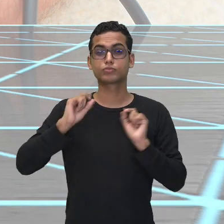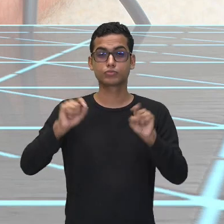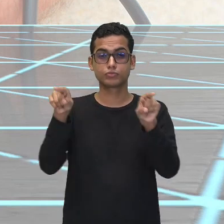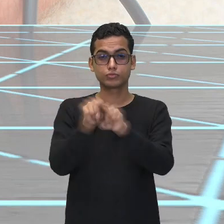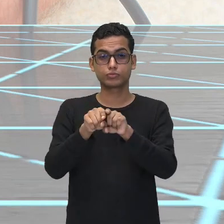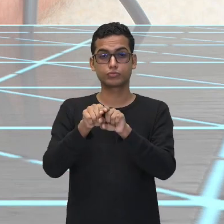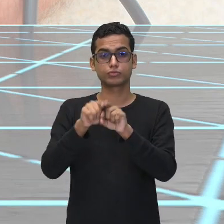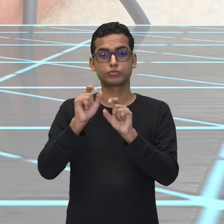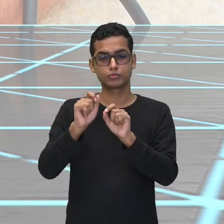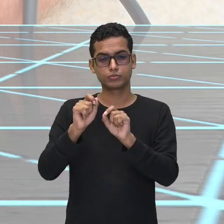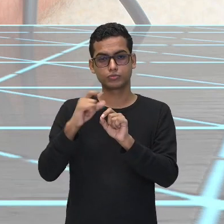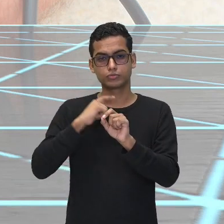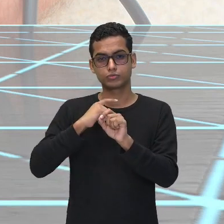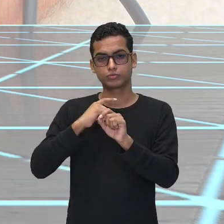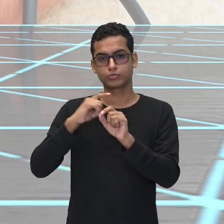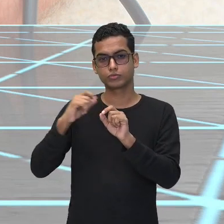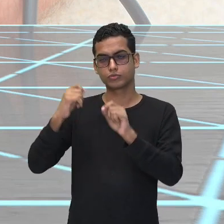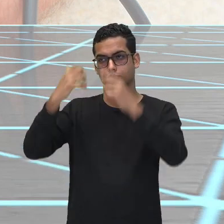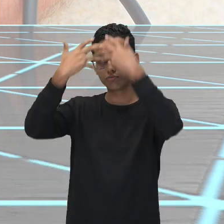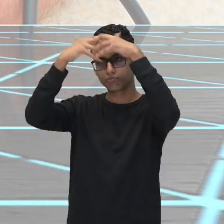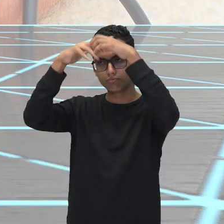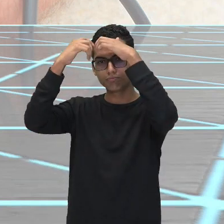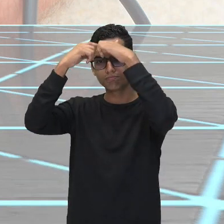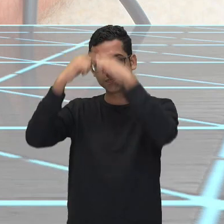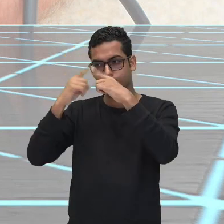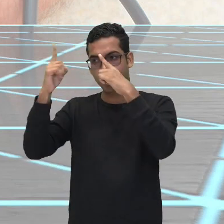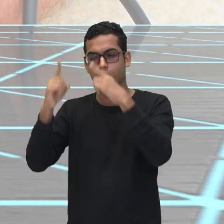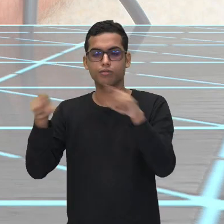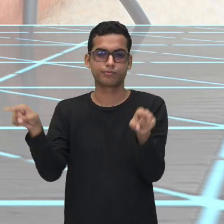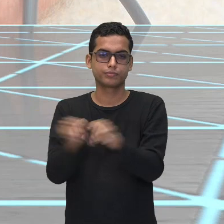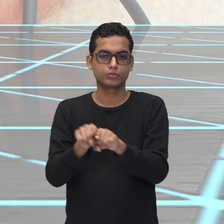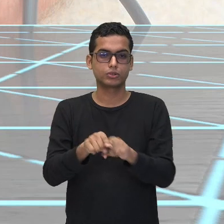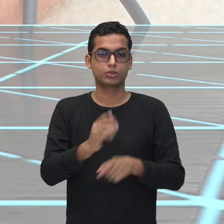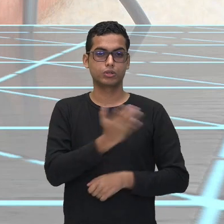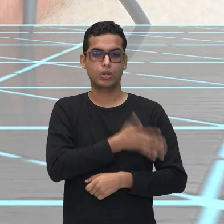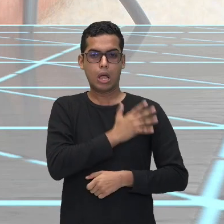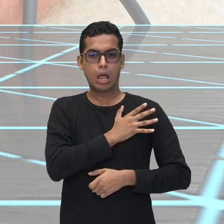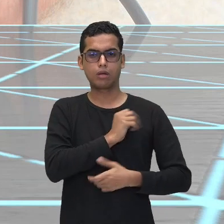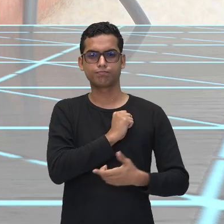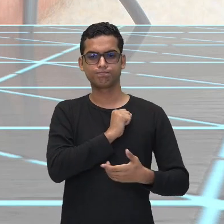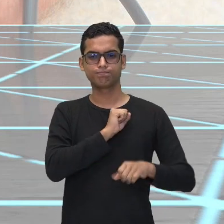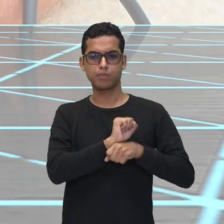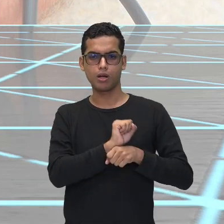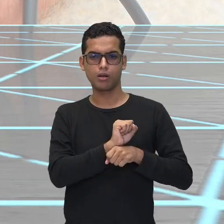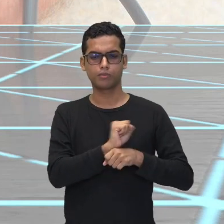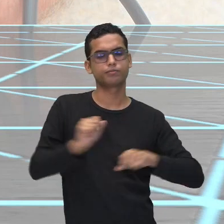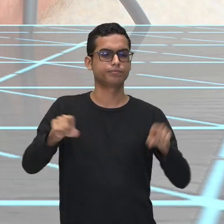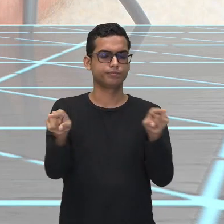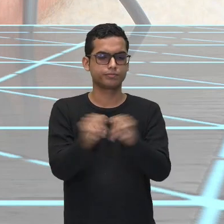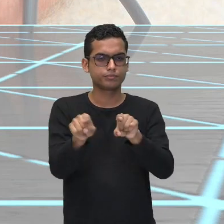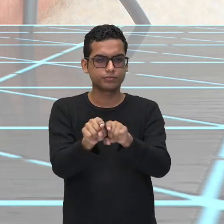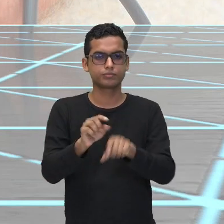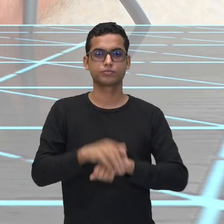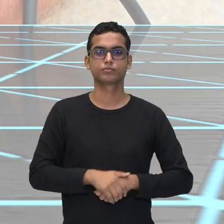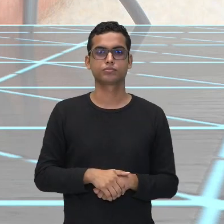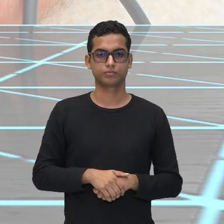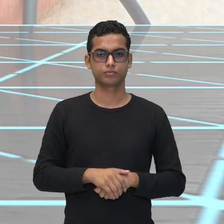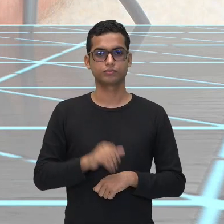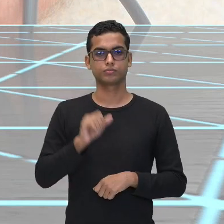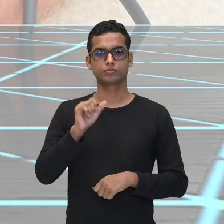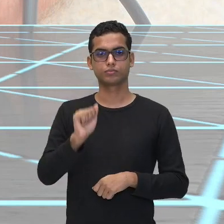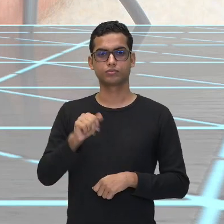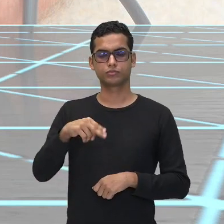vascular cerebral, né, como já foi citado, infarto, aneurisma arterial e insuficiência